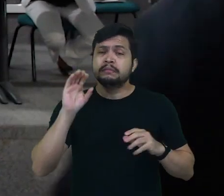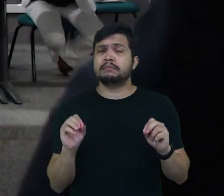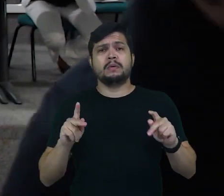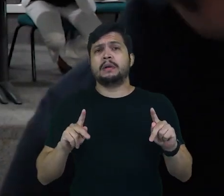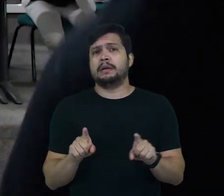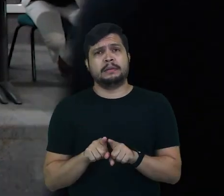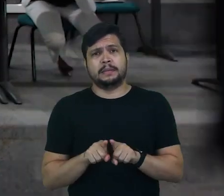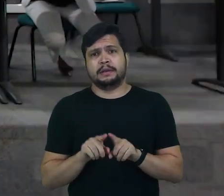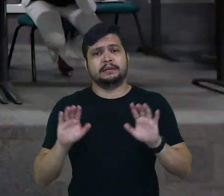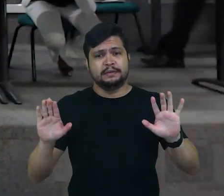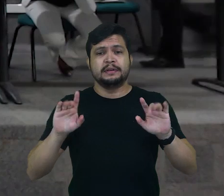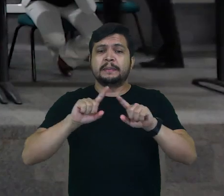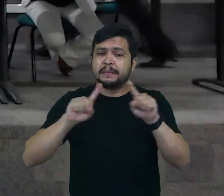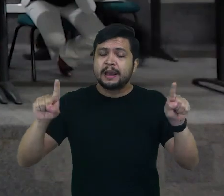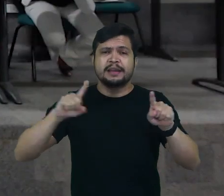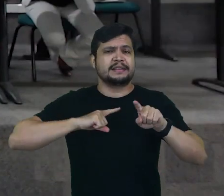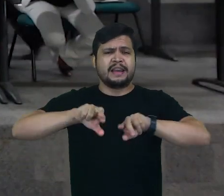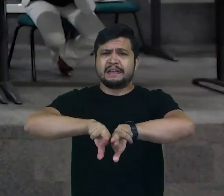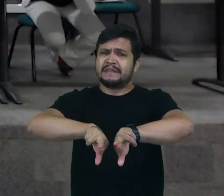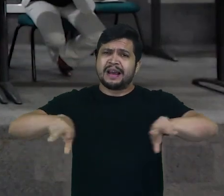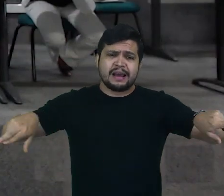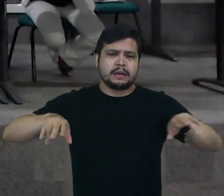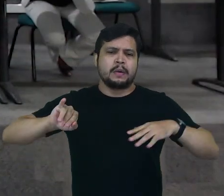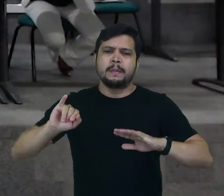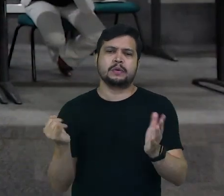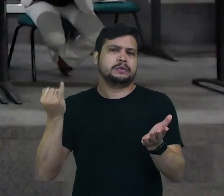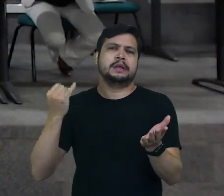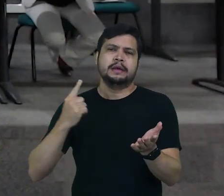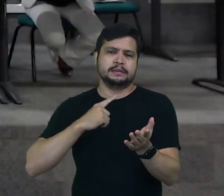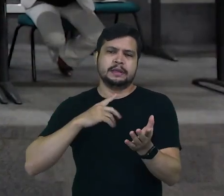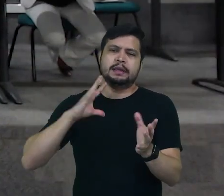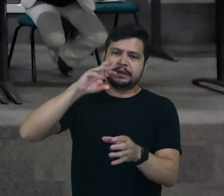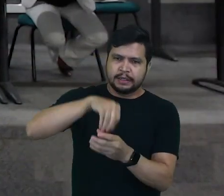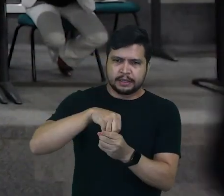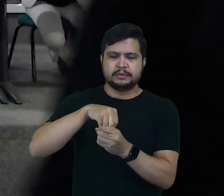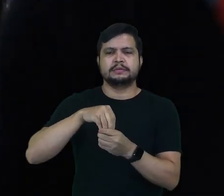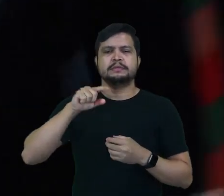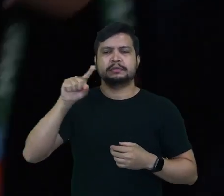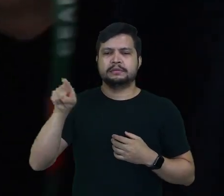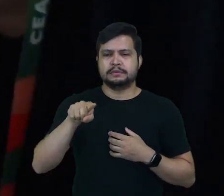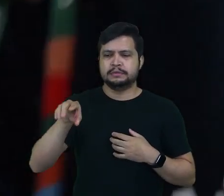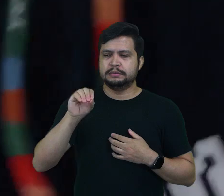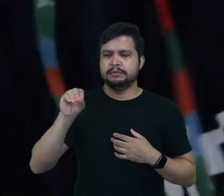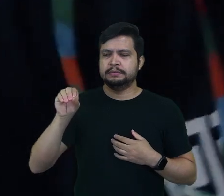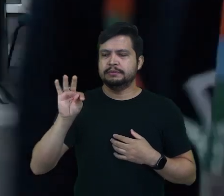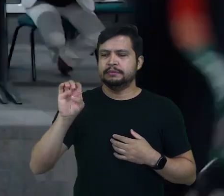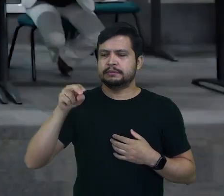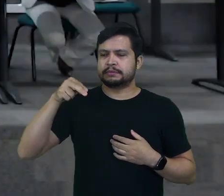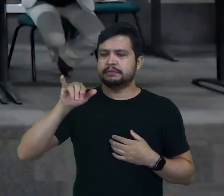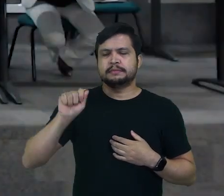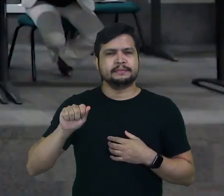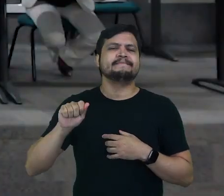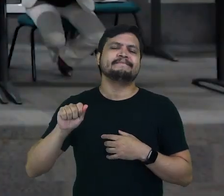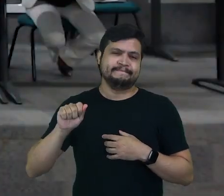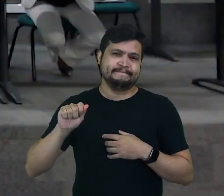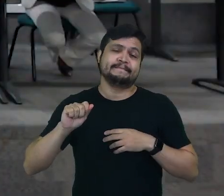oportunidades que a gente tem dentro da zootecnia. É importante que desse mundo de oportunidades a